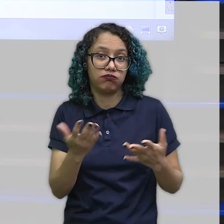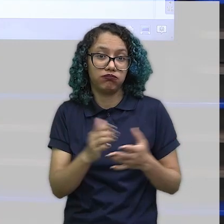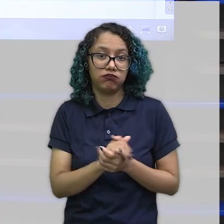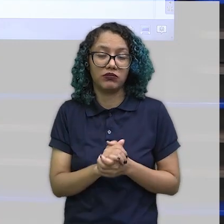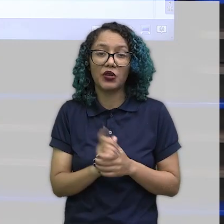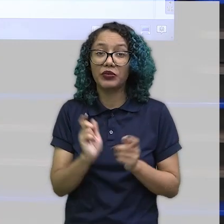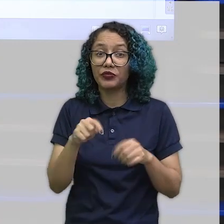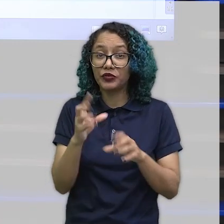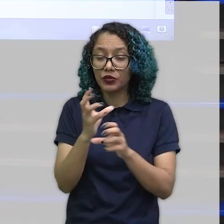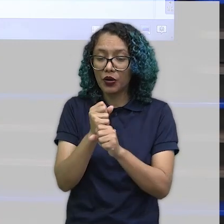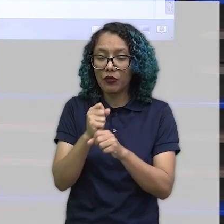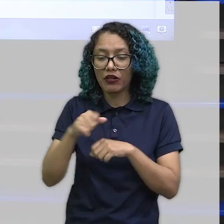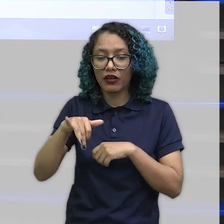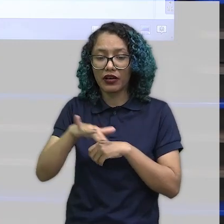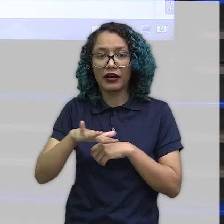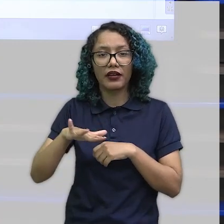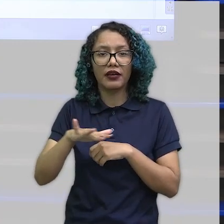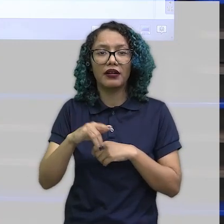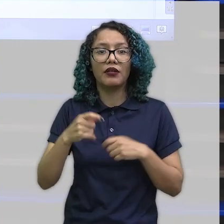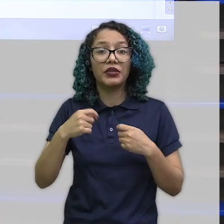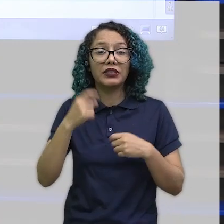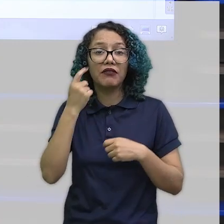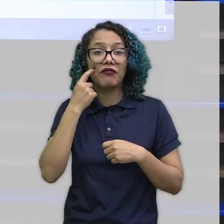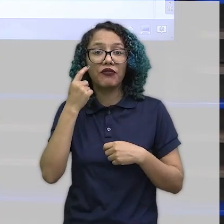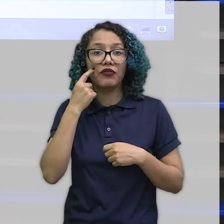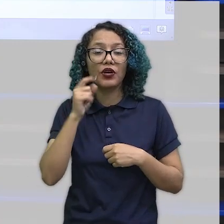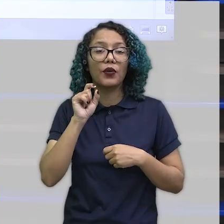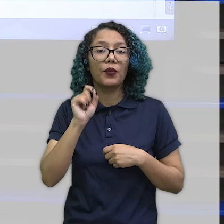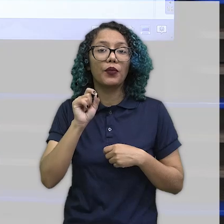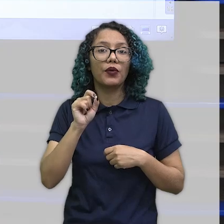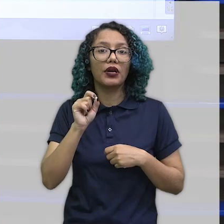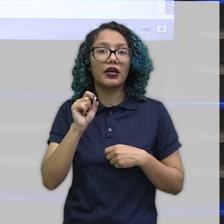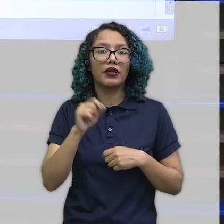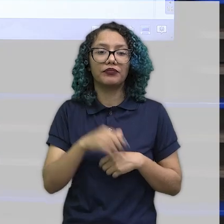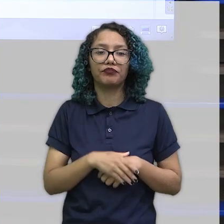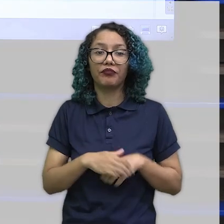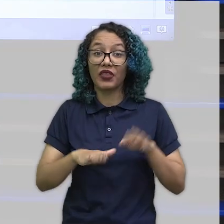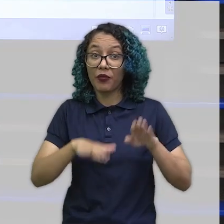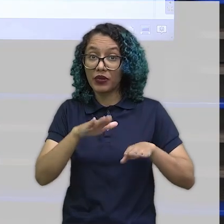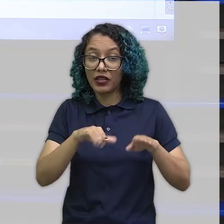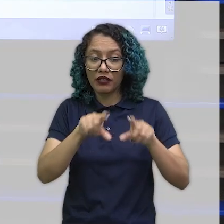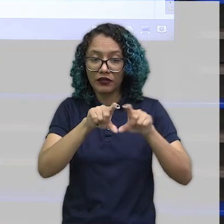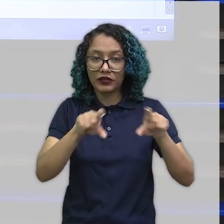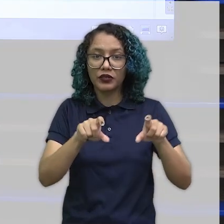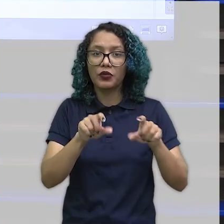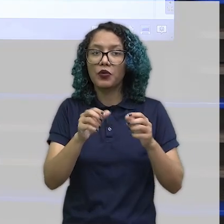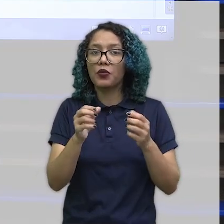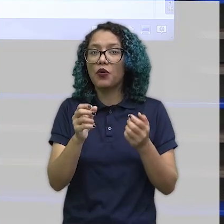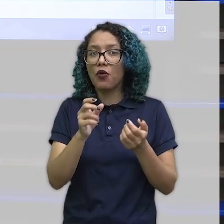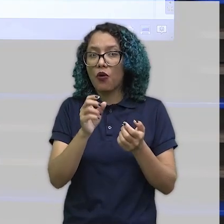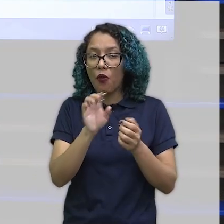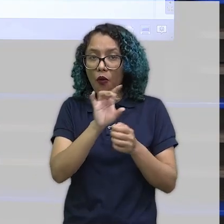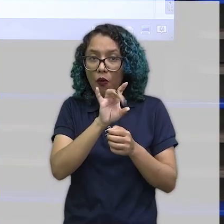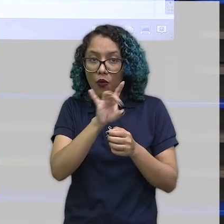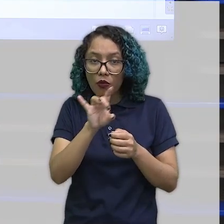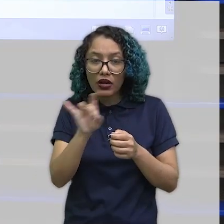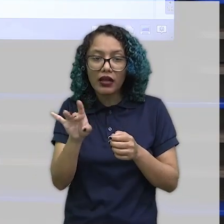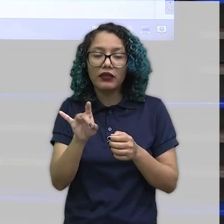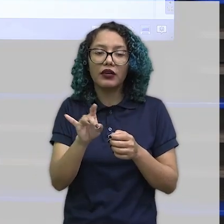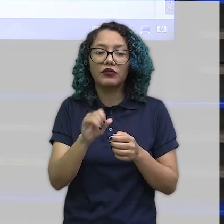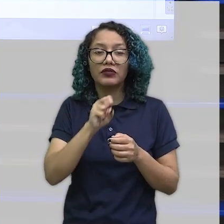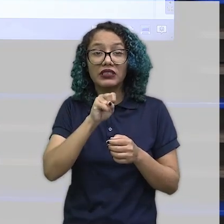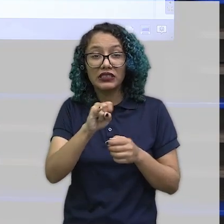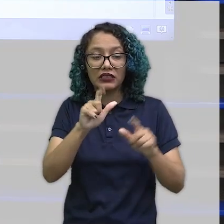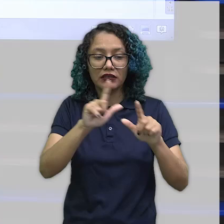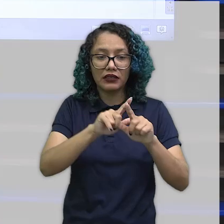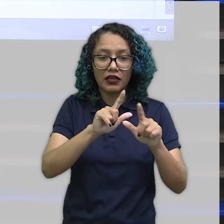calcular a área dessa base, vou verificar, então, de acordo com a fórmula de cada uma. Se for um triângulo, tem a área do